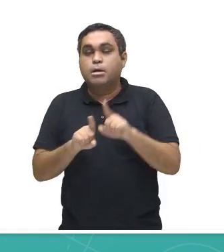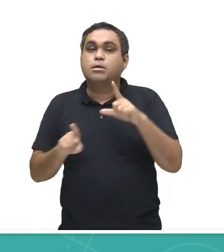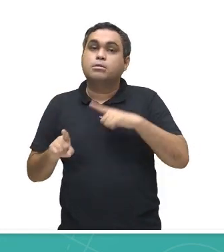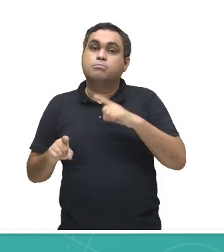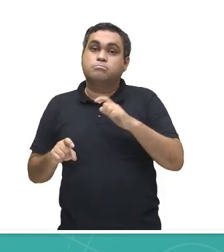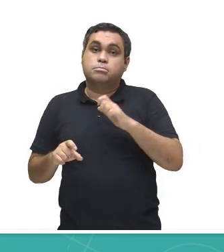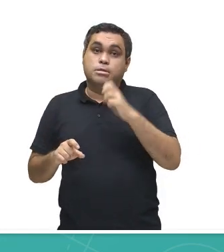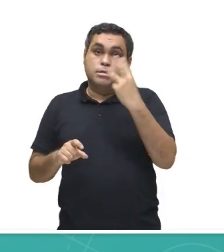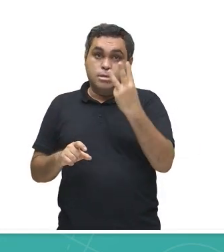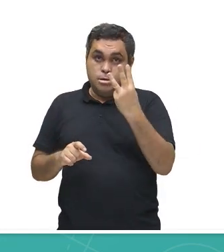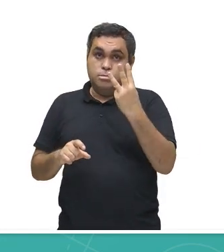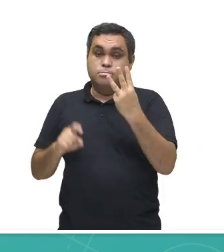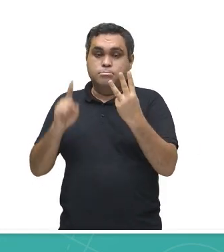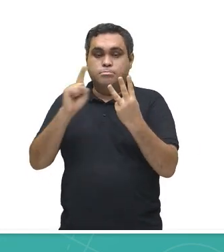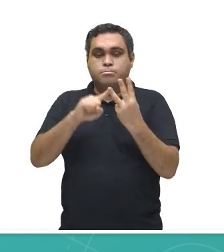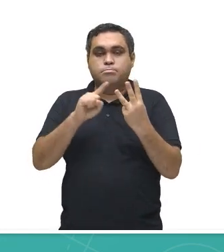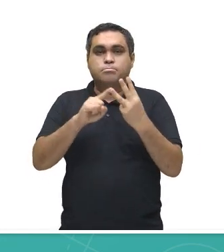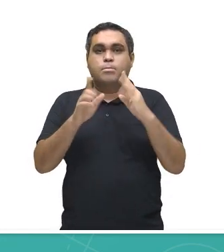Amazônia,